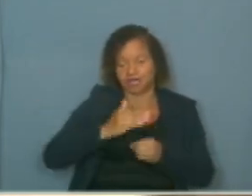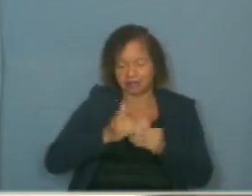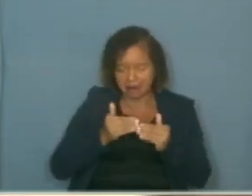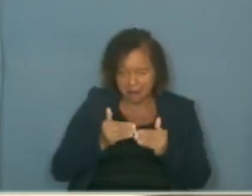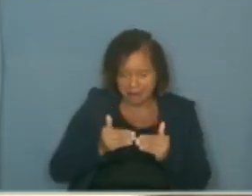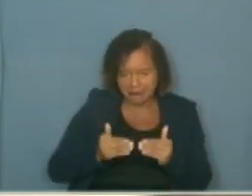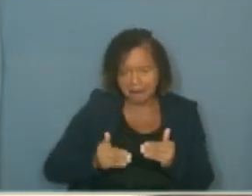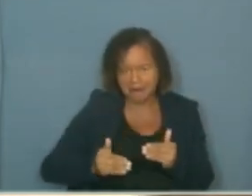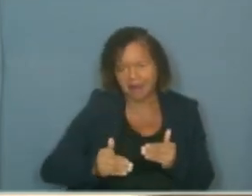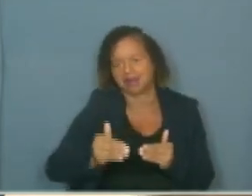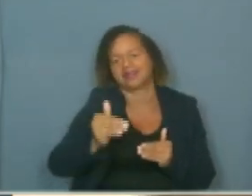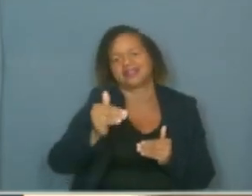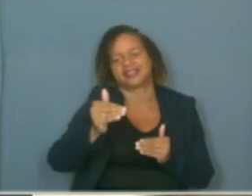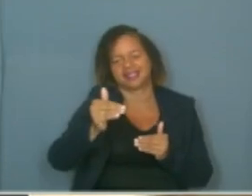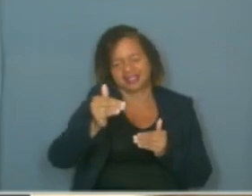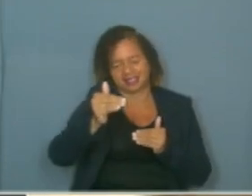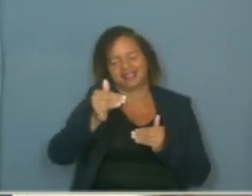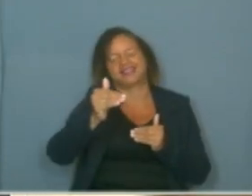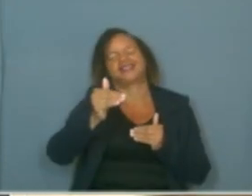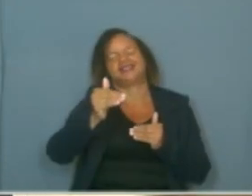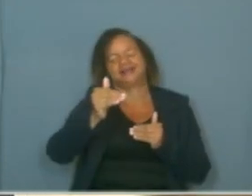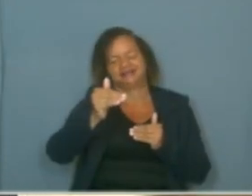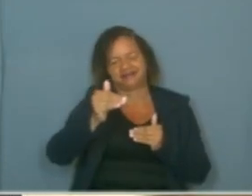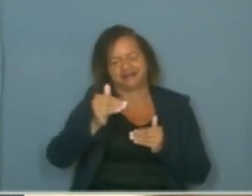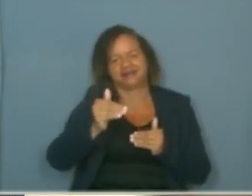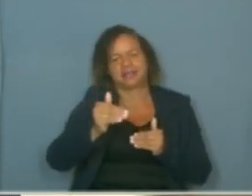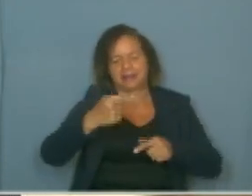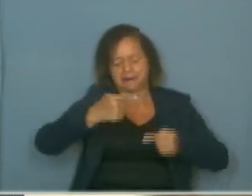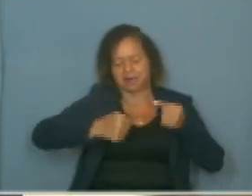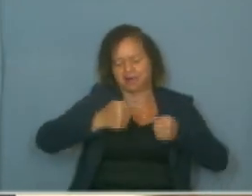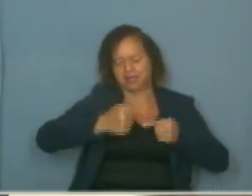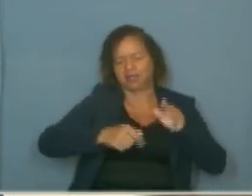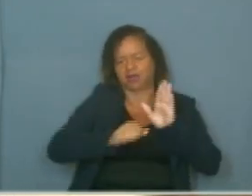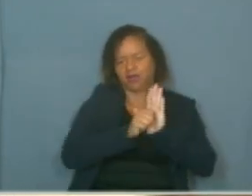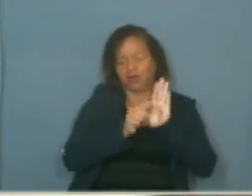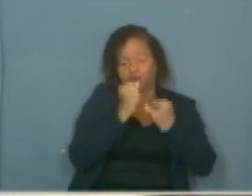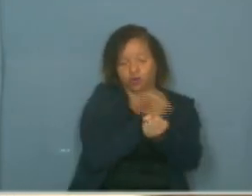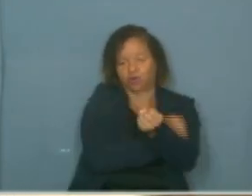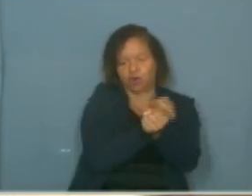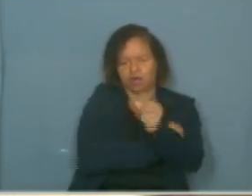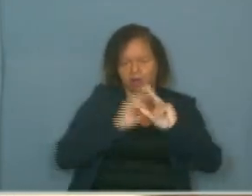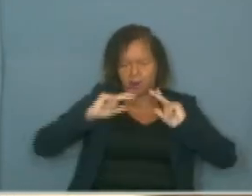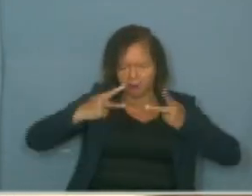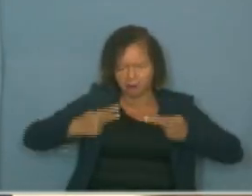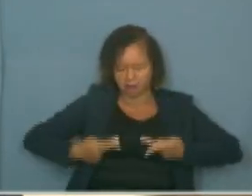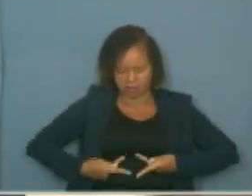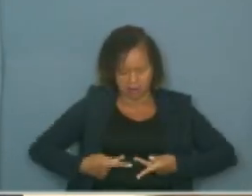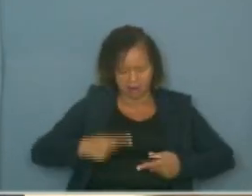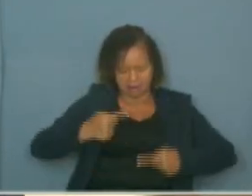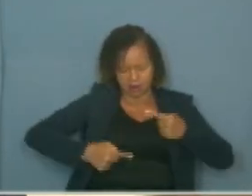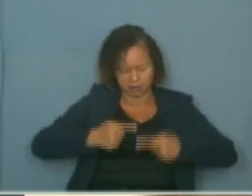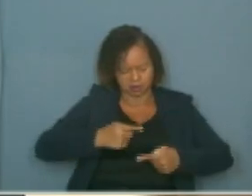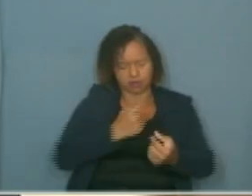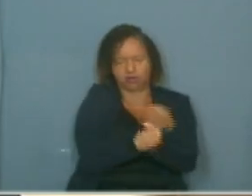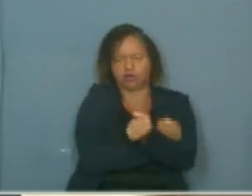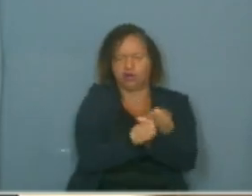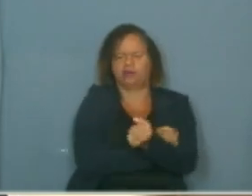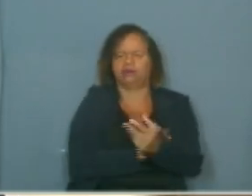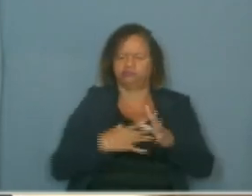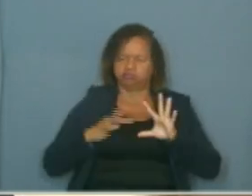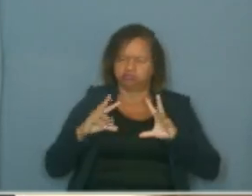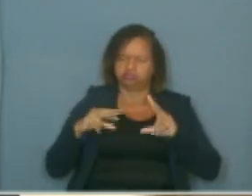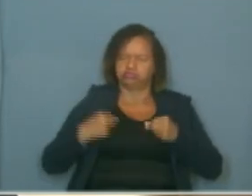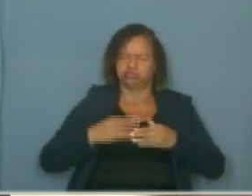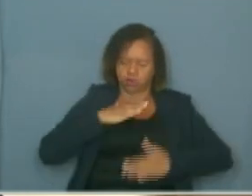passo imprescindível, via uma política de drogas humana, uma política de drogas que considera a integridade